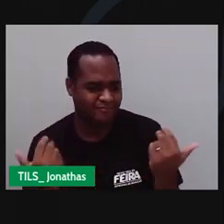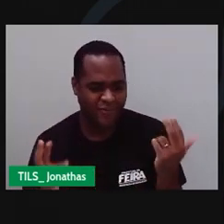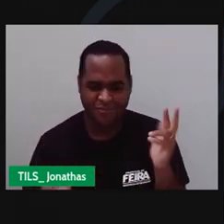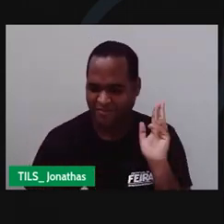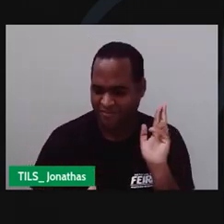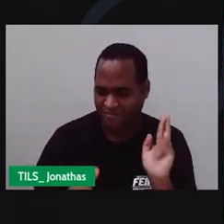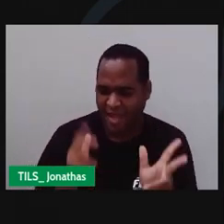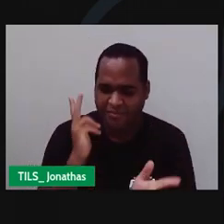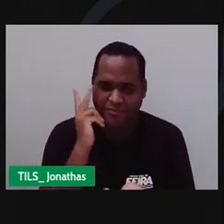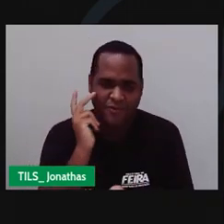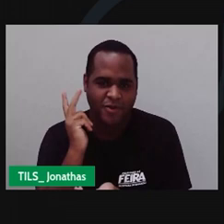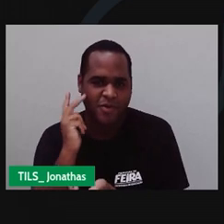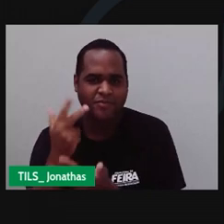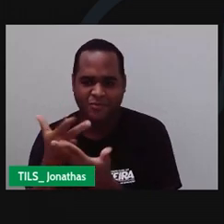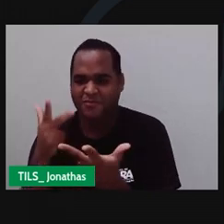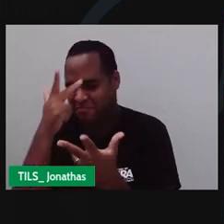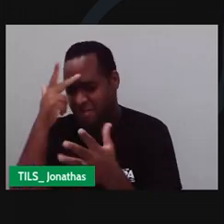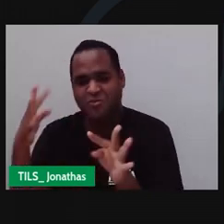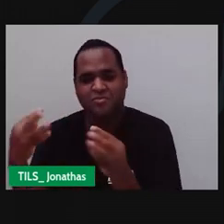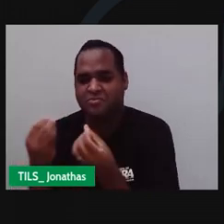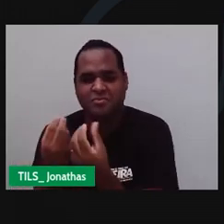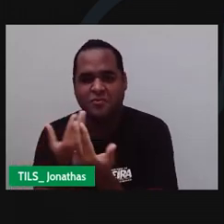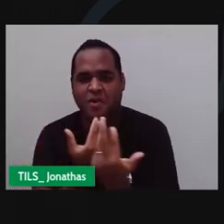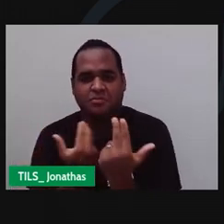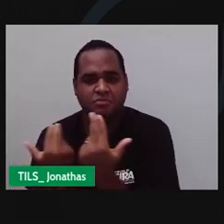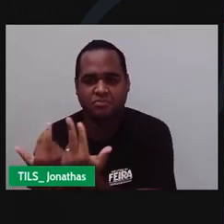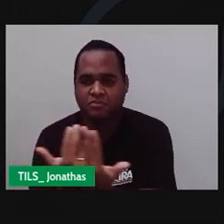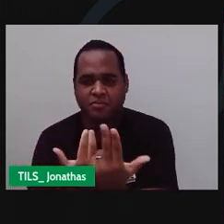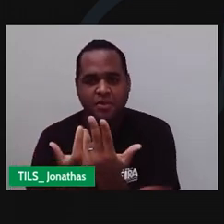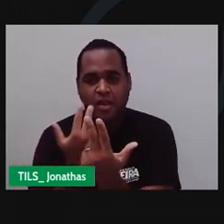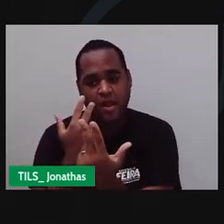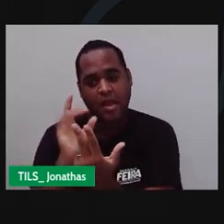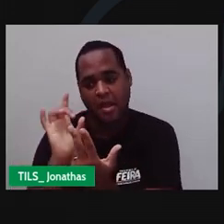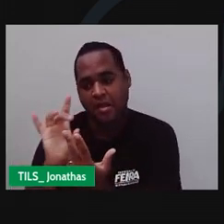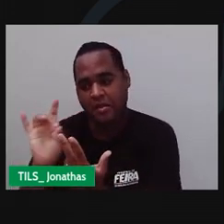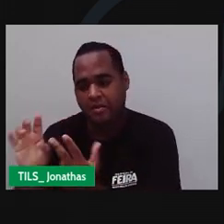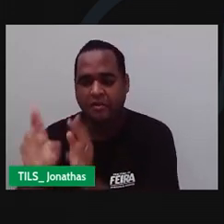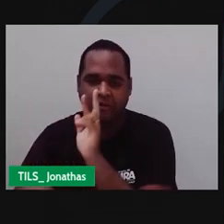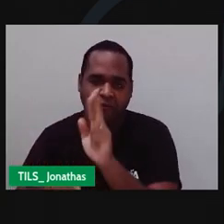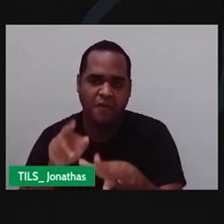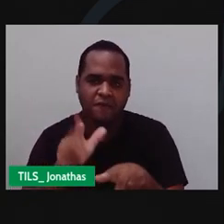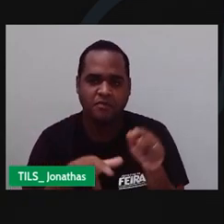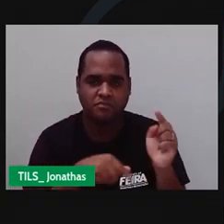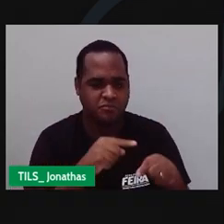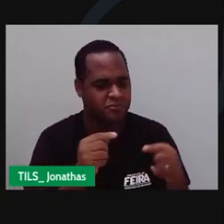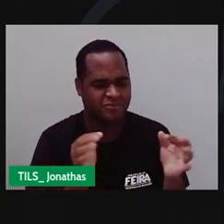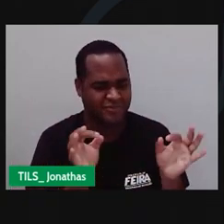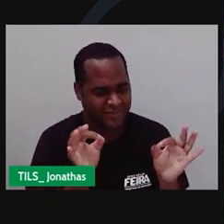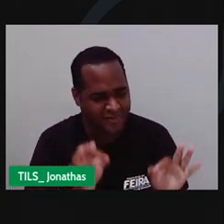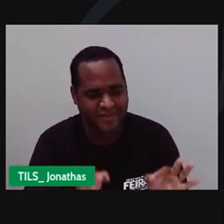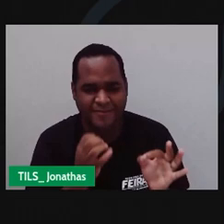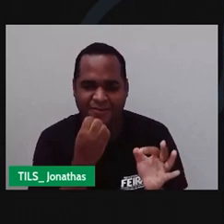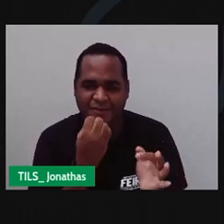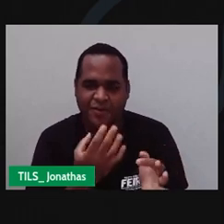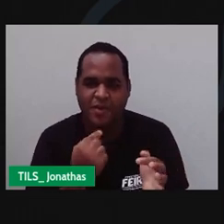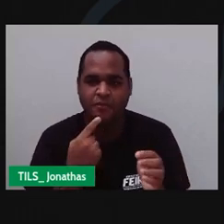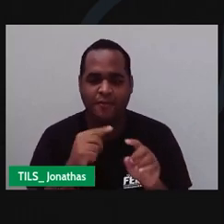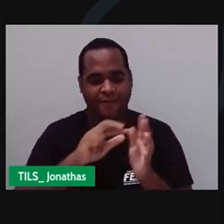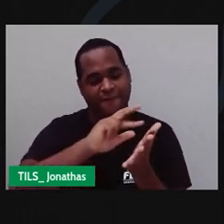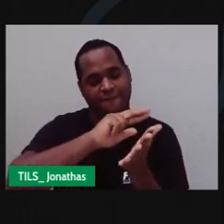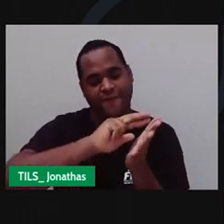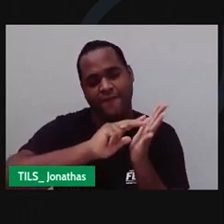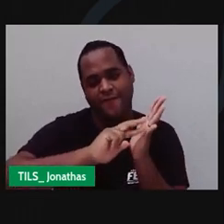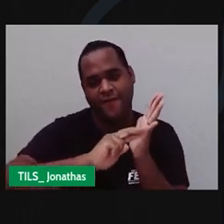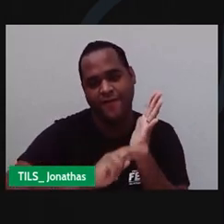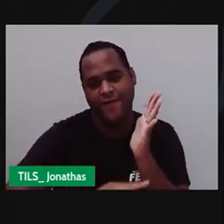Todos são gente Cada um na sua E não faz mal Diversidade